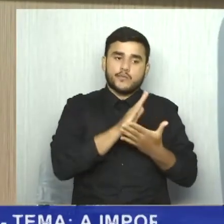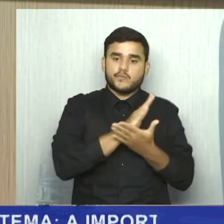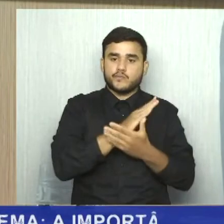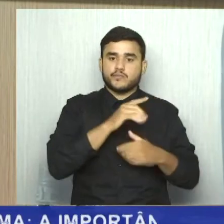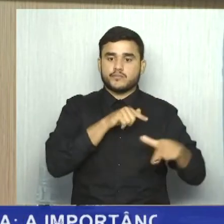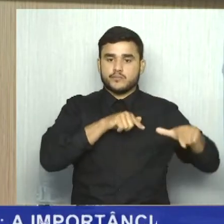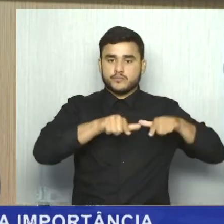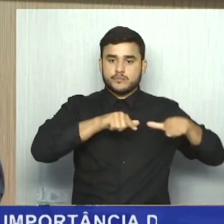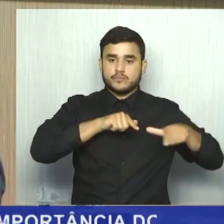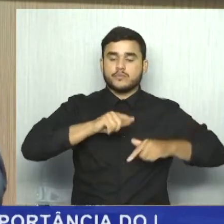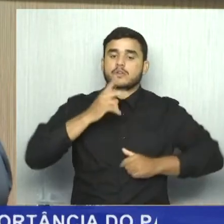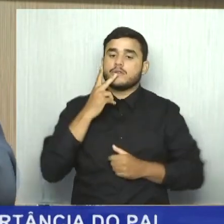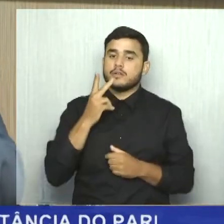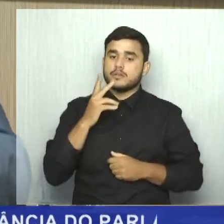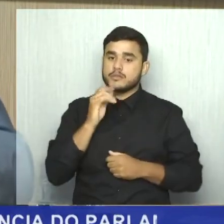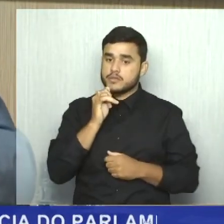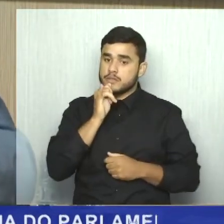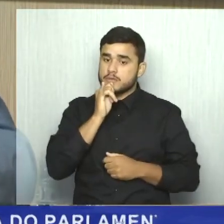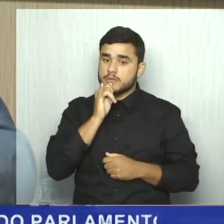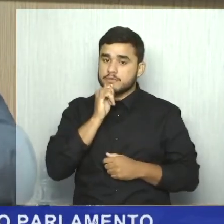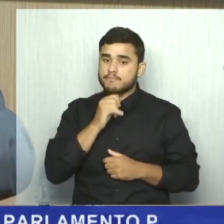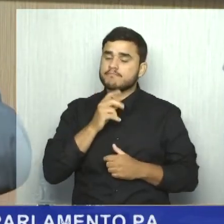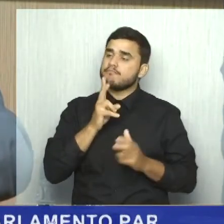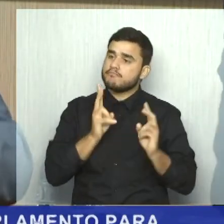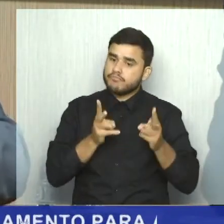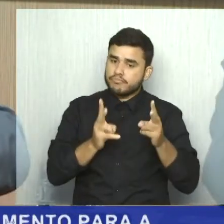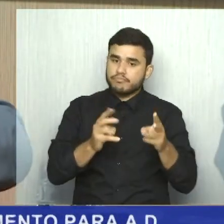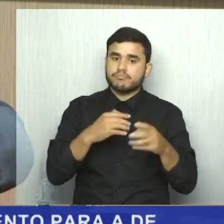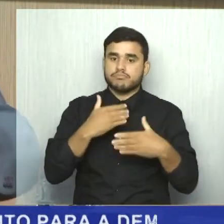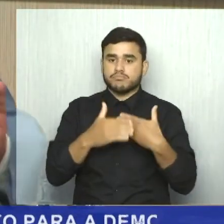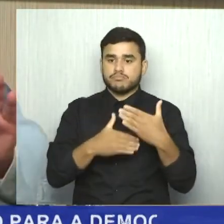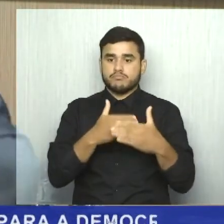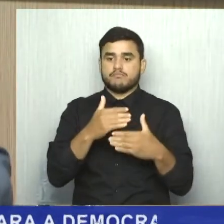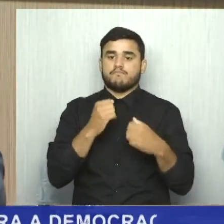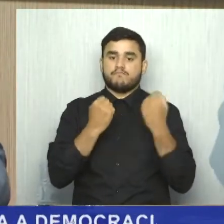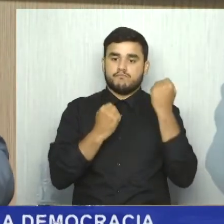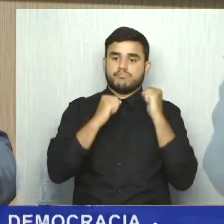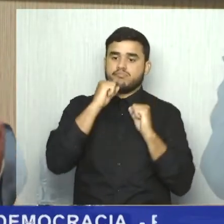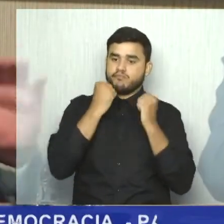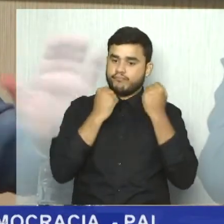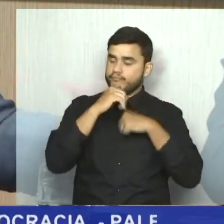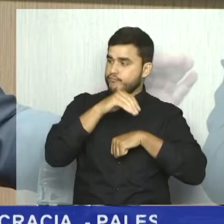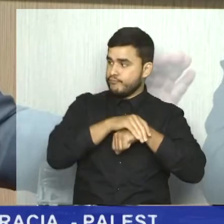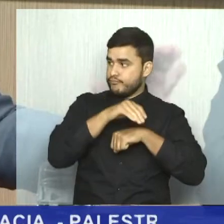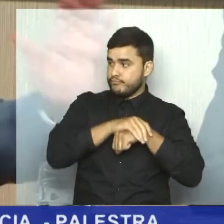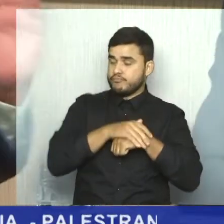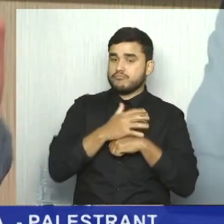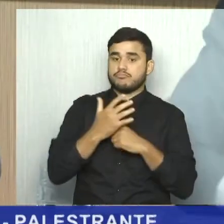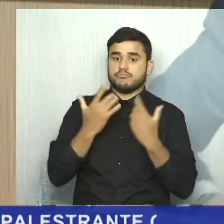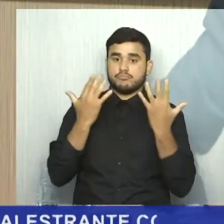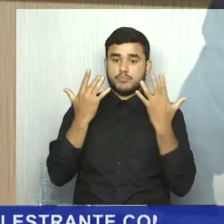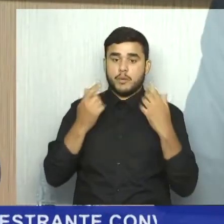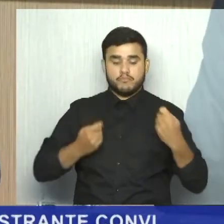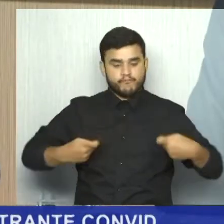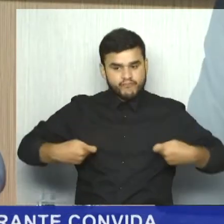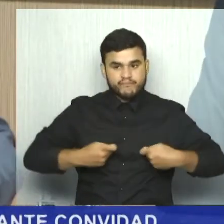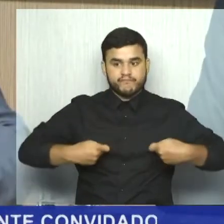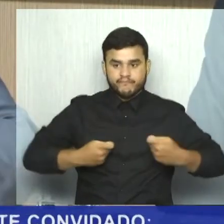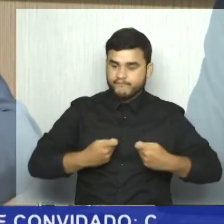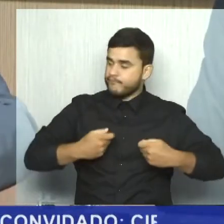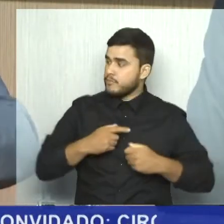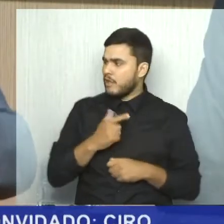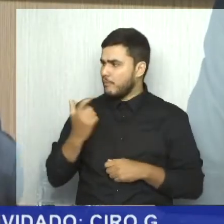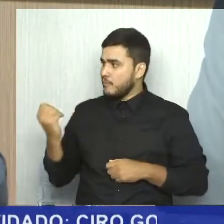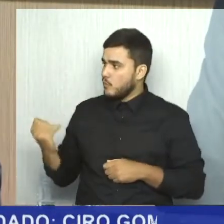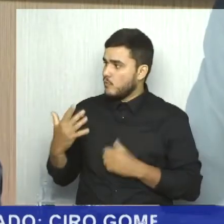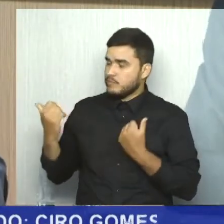Deixa eu lhe dizer, a gente pode ir resistindo. A gente pode ir resistindo. Por exemplo, quando o Roberto Cláudio era prefeito, veio uma